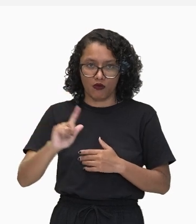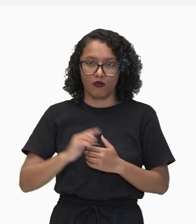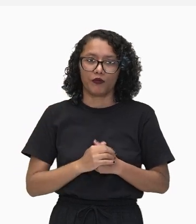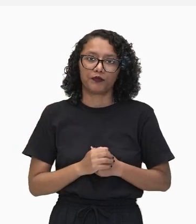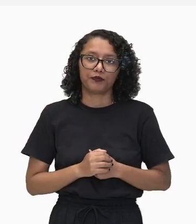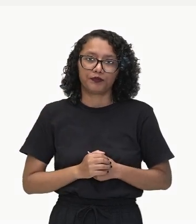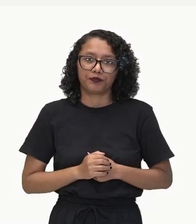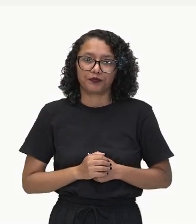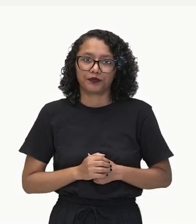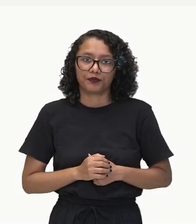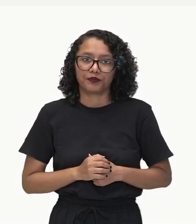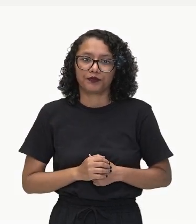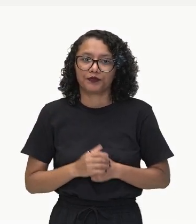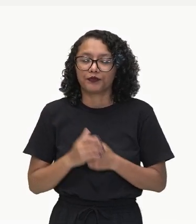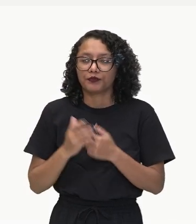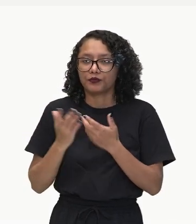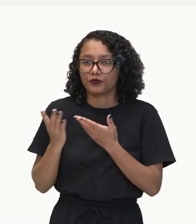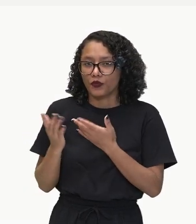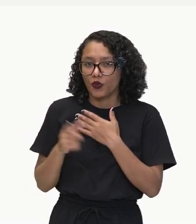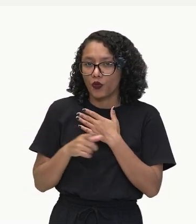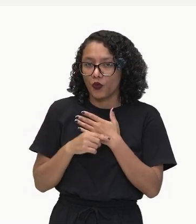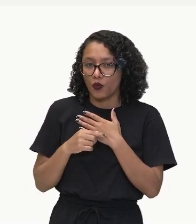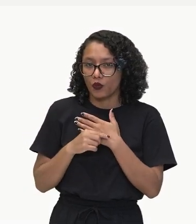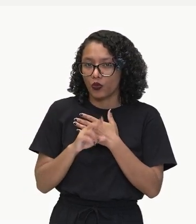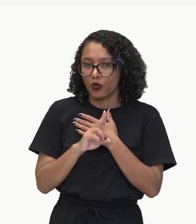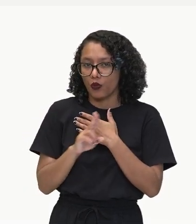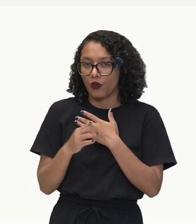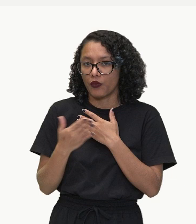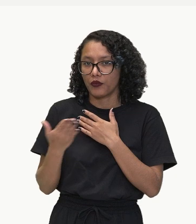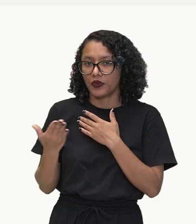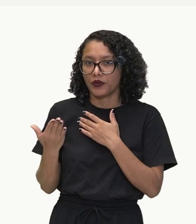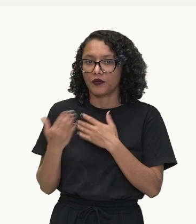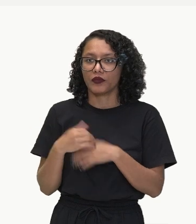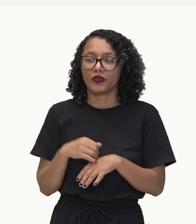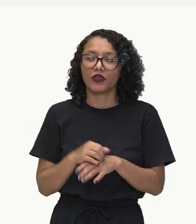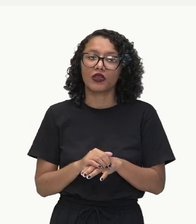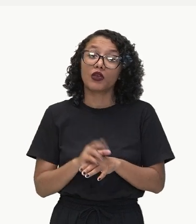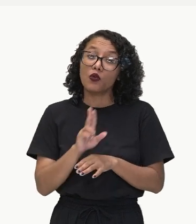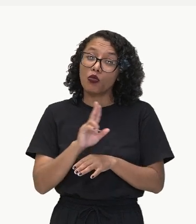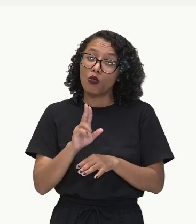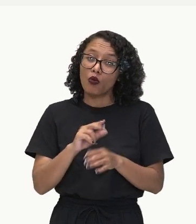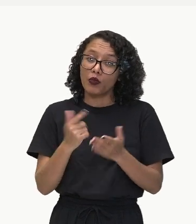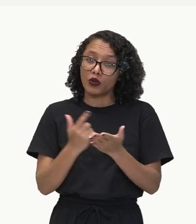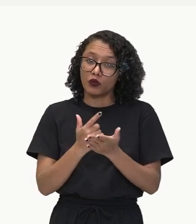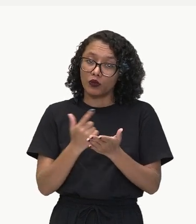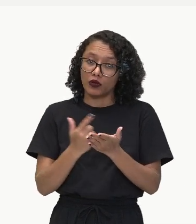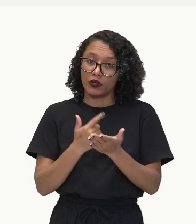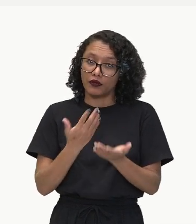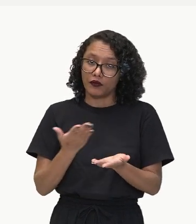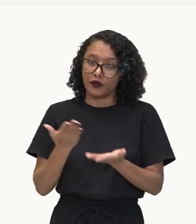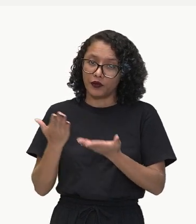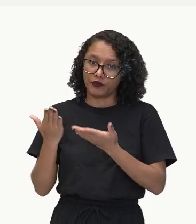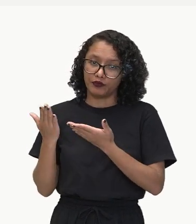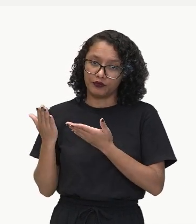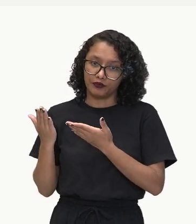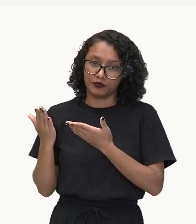aqui ó, Manuel Barros, o livro chama-se O Guardador de Águas,